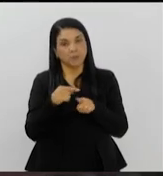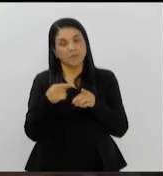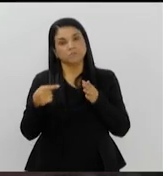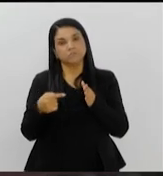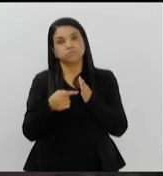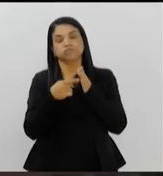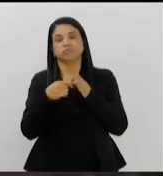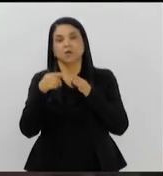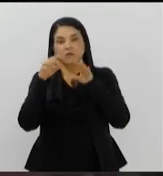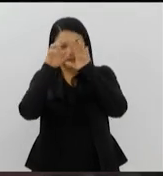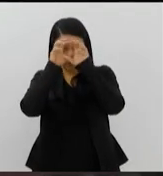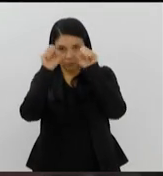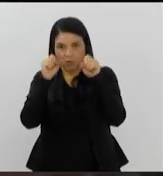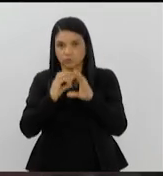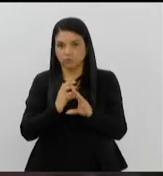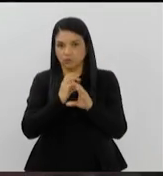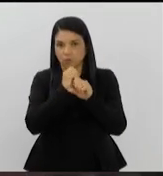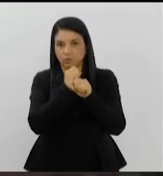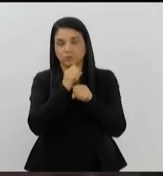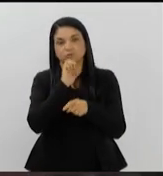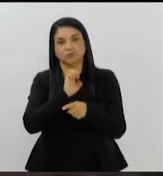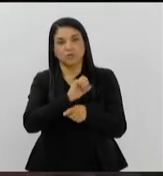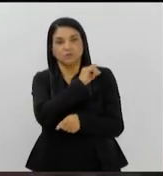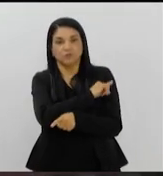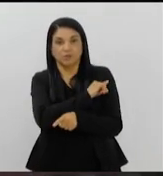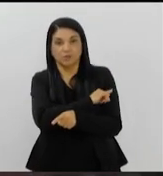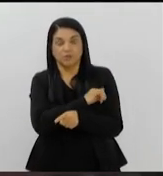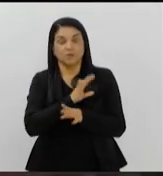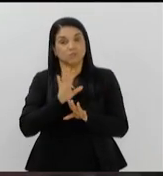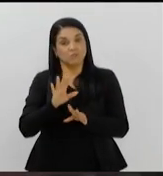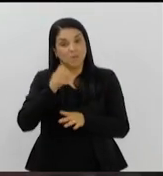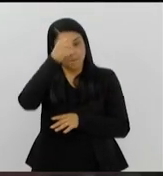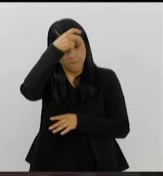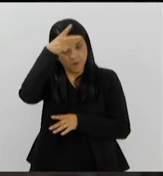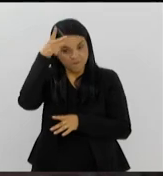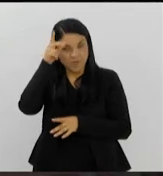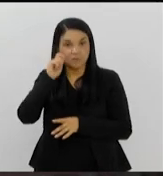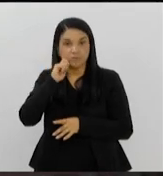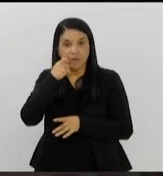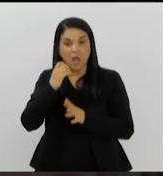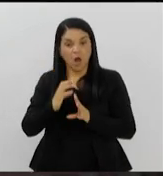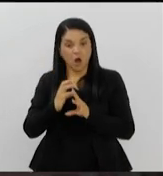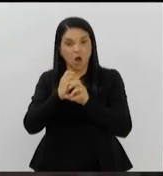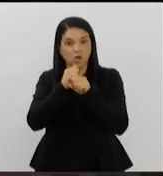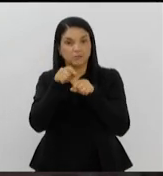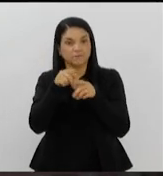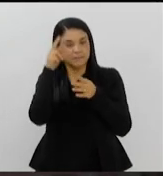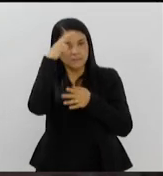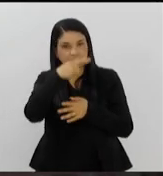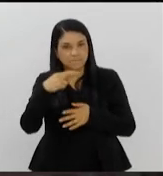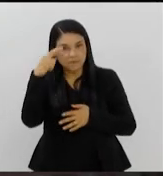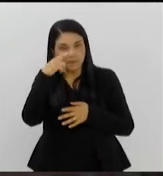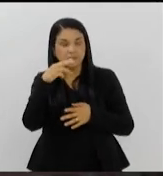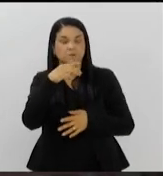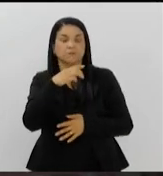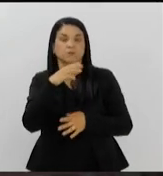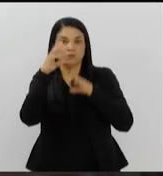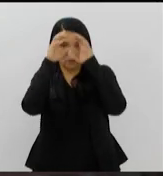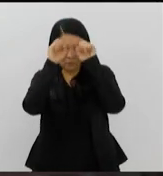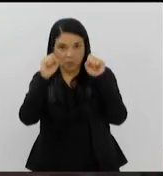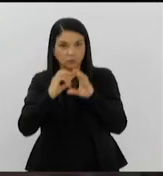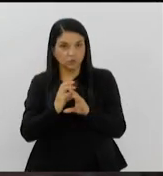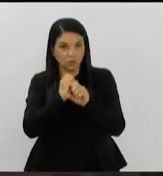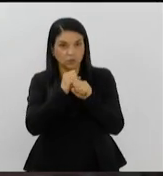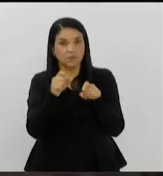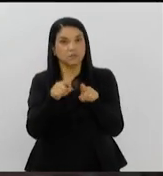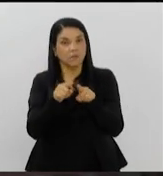do Rio de Janeiro, já que as contas do prefeito vão ser fiscalizadas pelo Tribunal de Contas, do